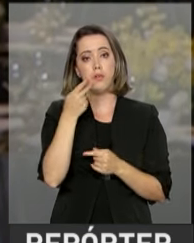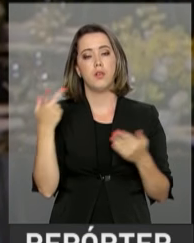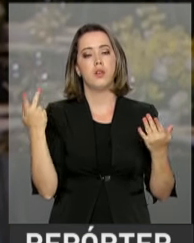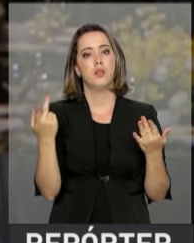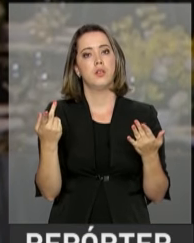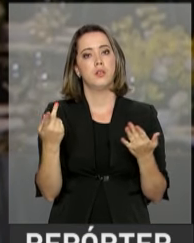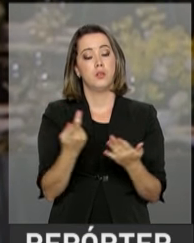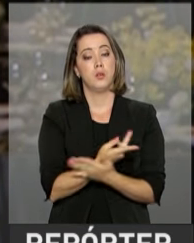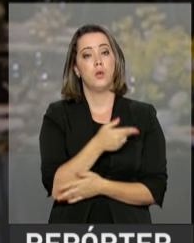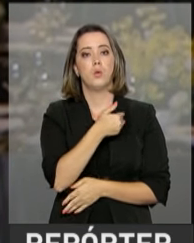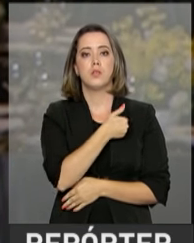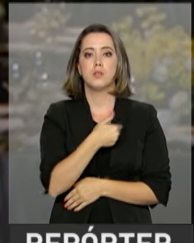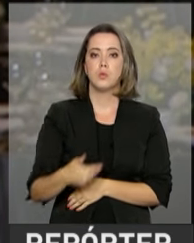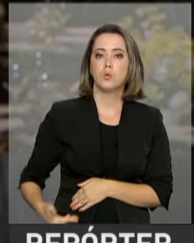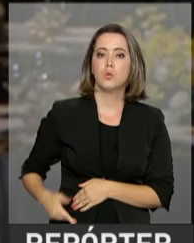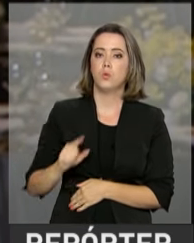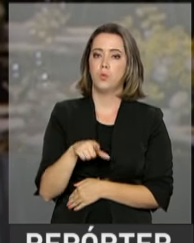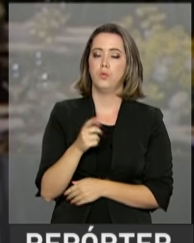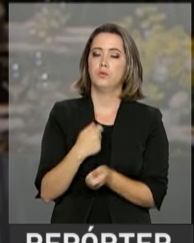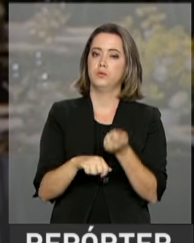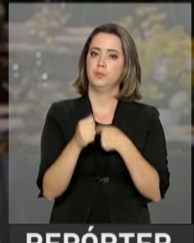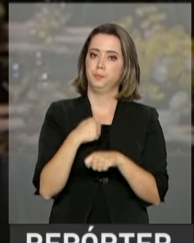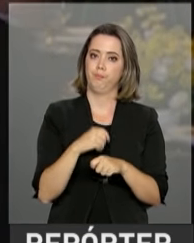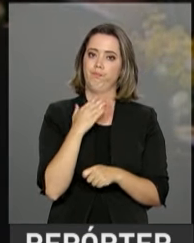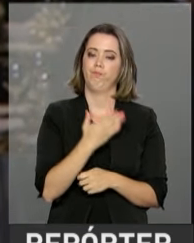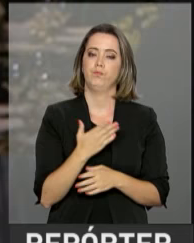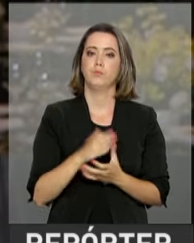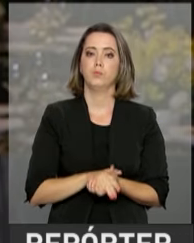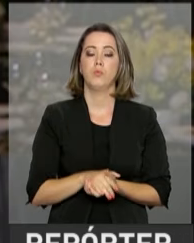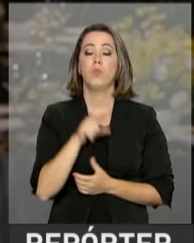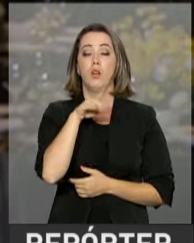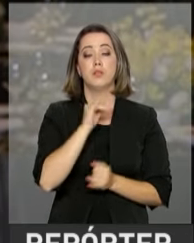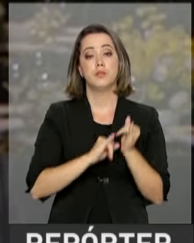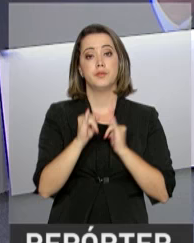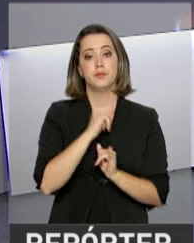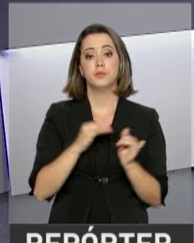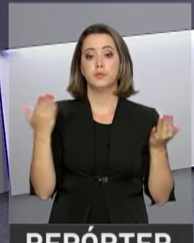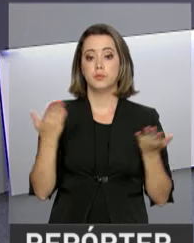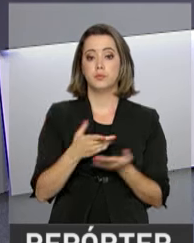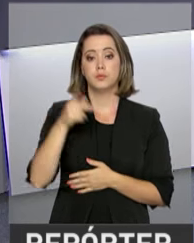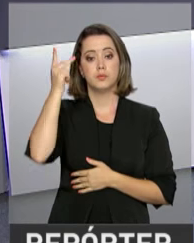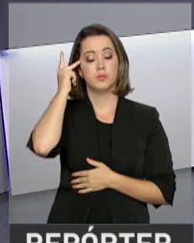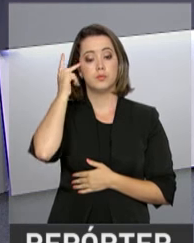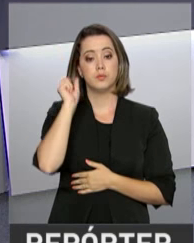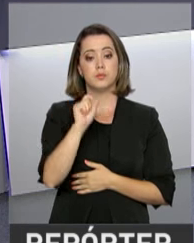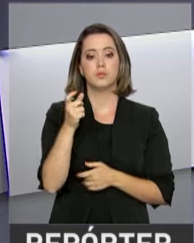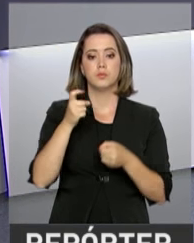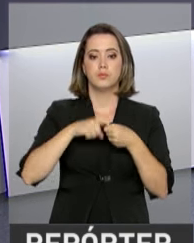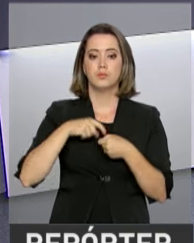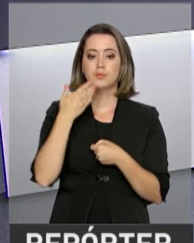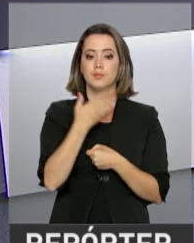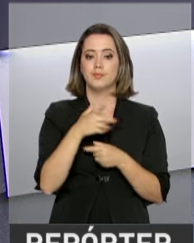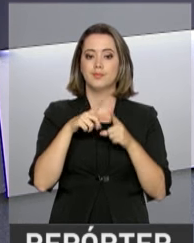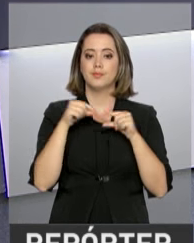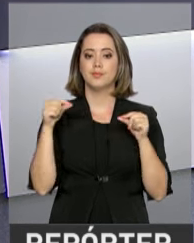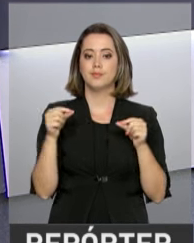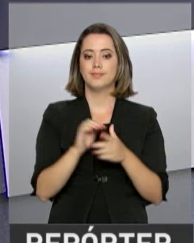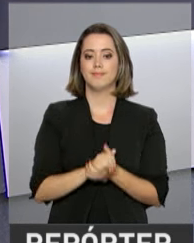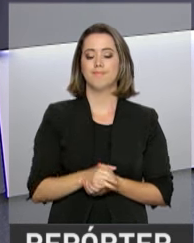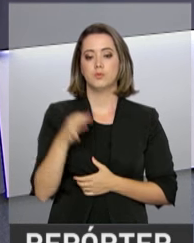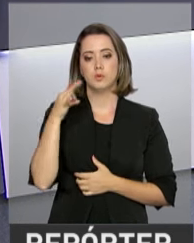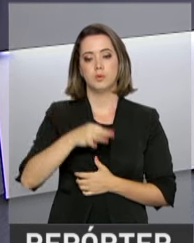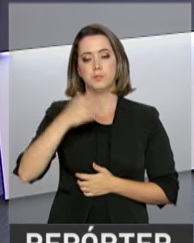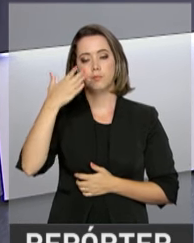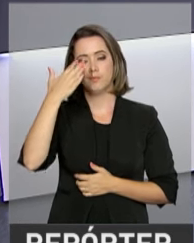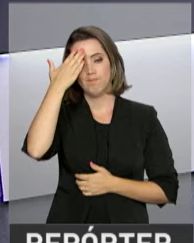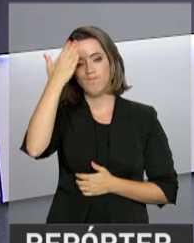do governo, principalmente na área econômica. Estas são as informações aqui de São Paulo e eu volto com você em Brasília, Roberto. Tá certo,